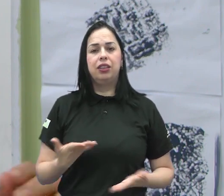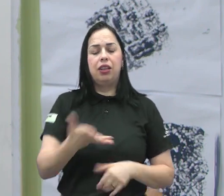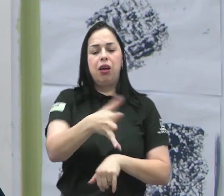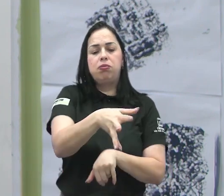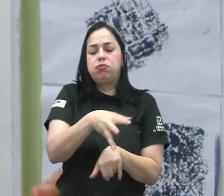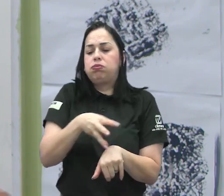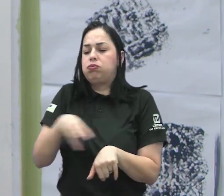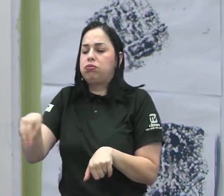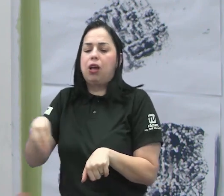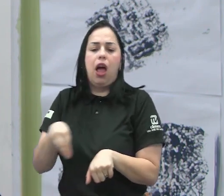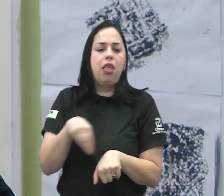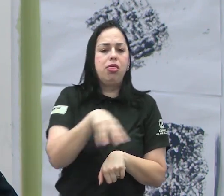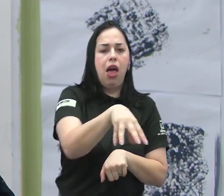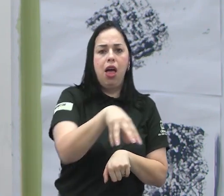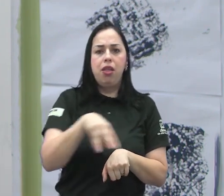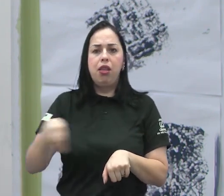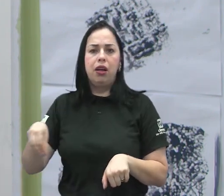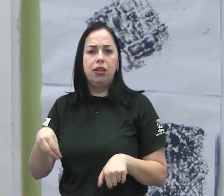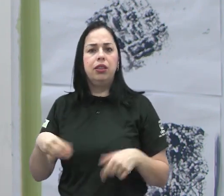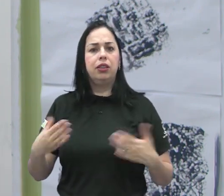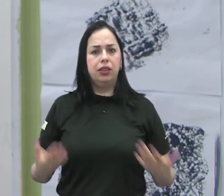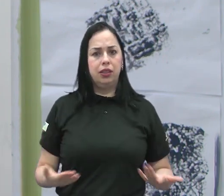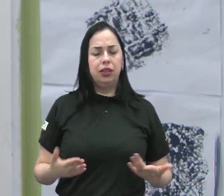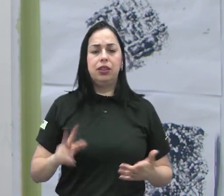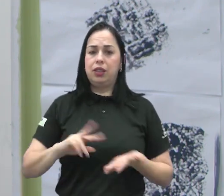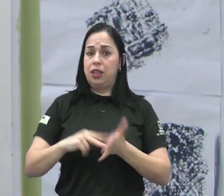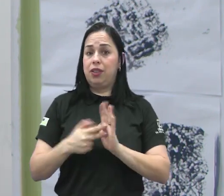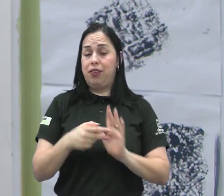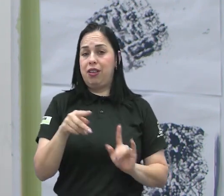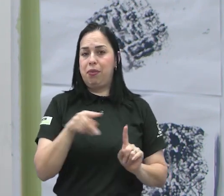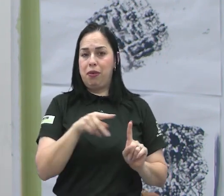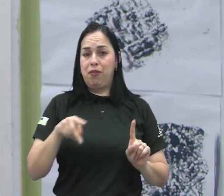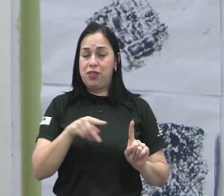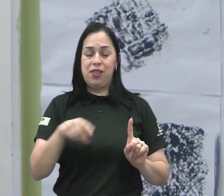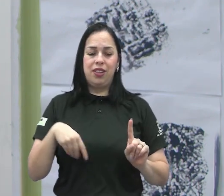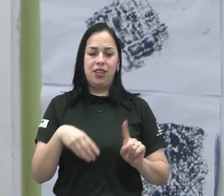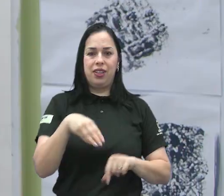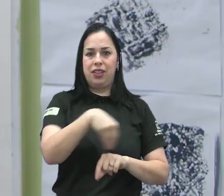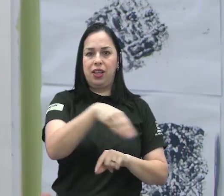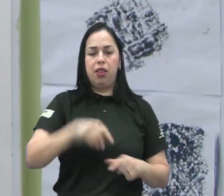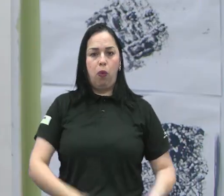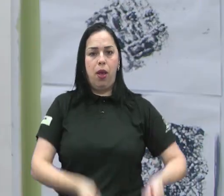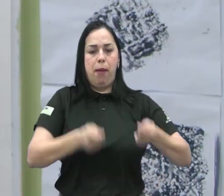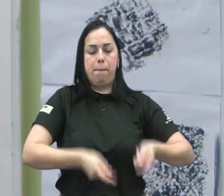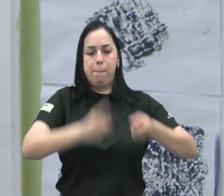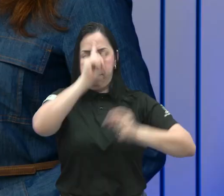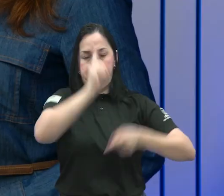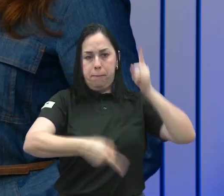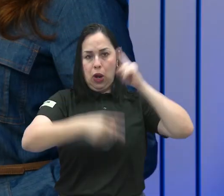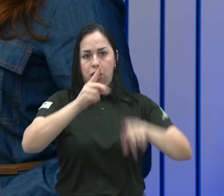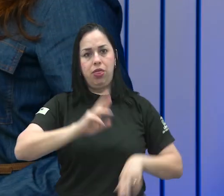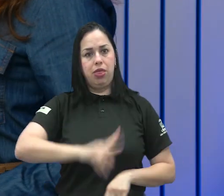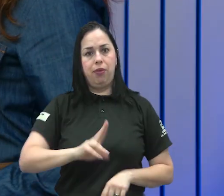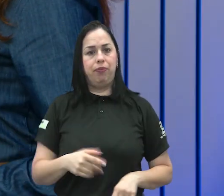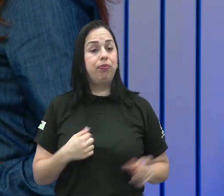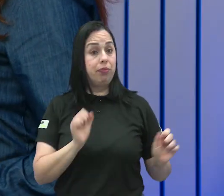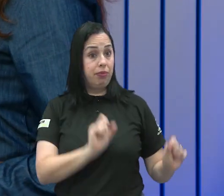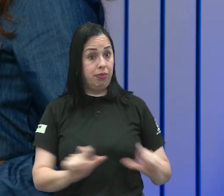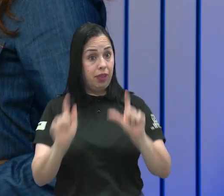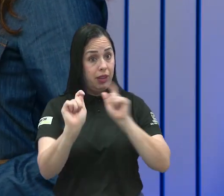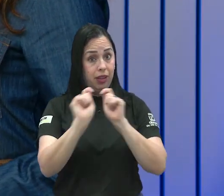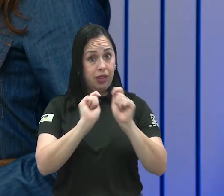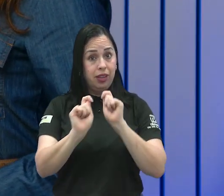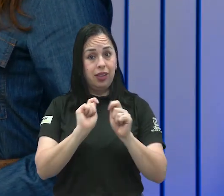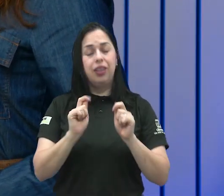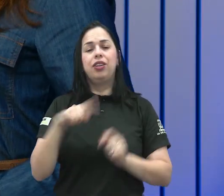gente media esse meio termo. Isso é ser professor, é mediar e não impor. Érica, como vimos